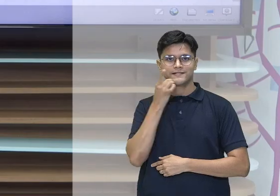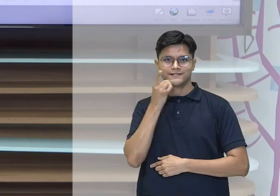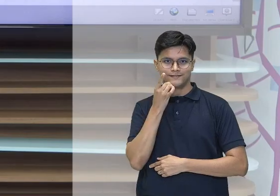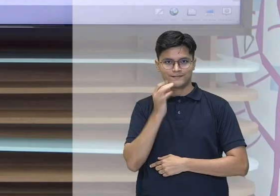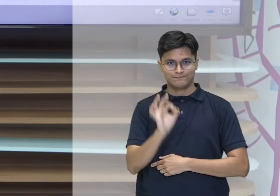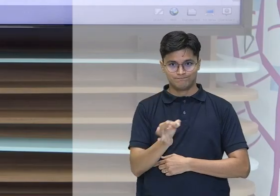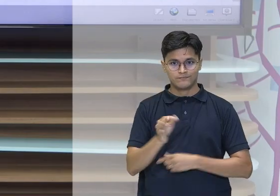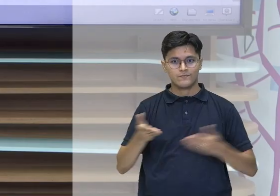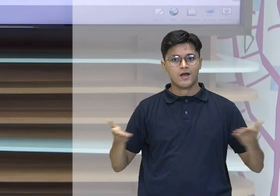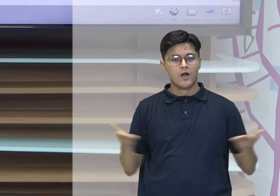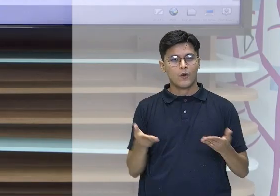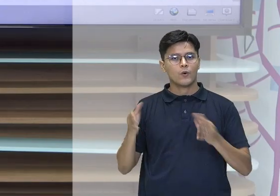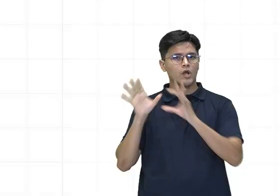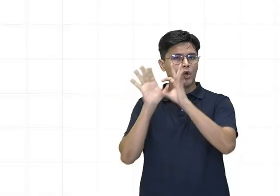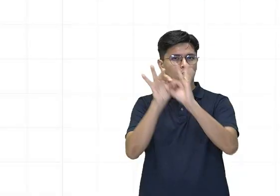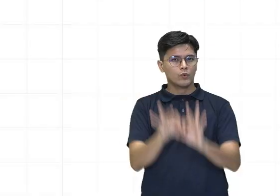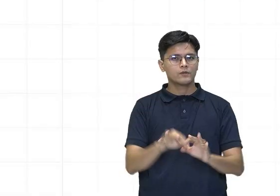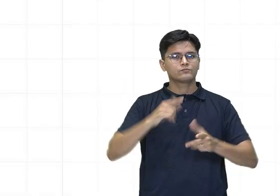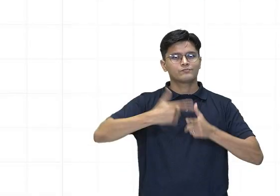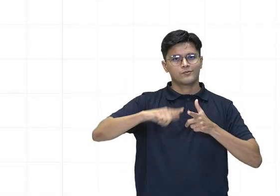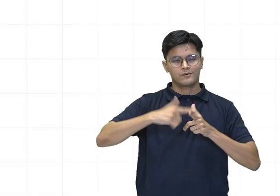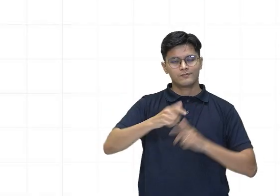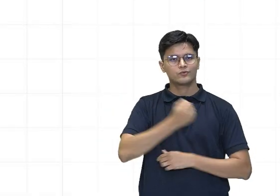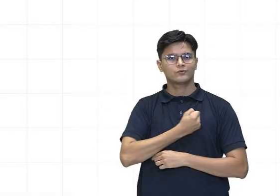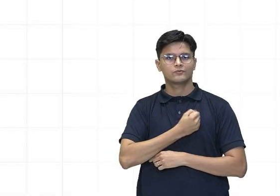situação problema 4. Vamos lá.